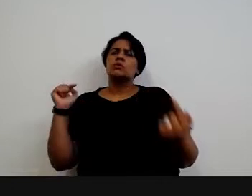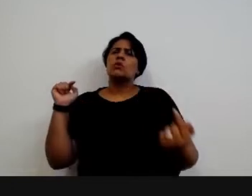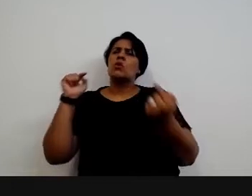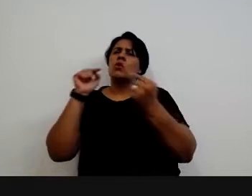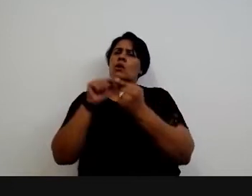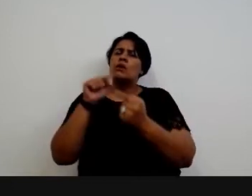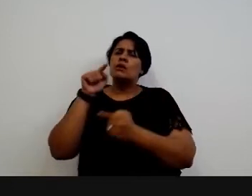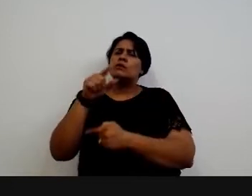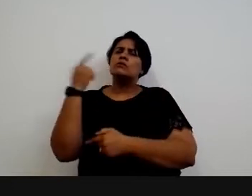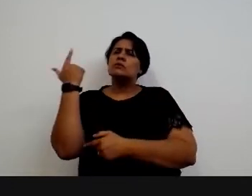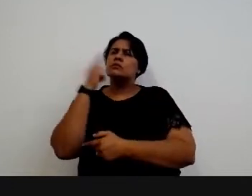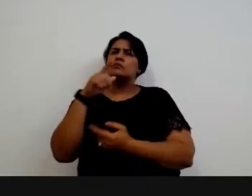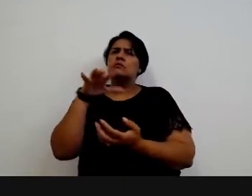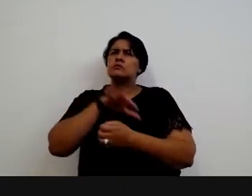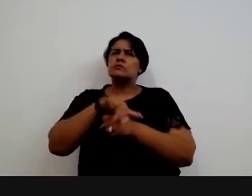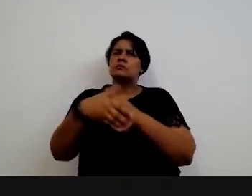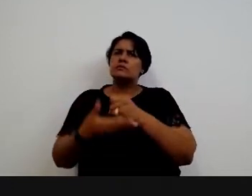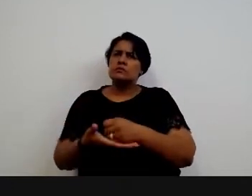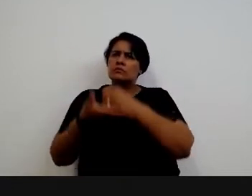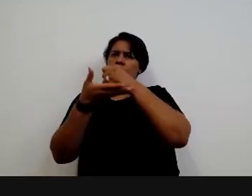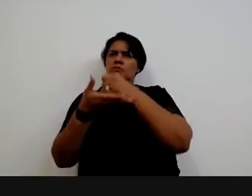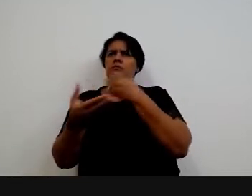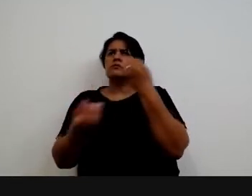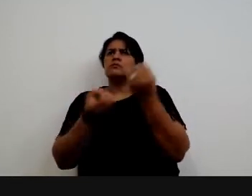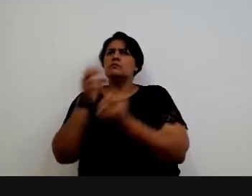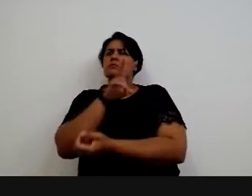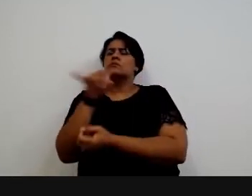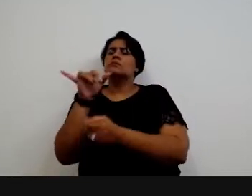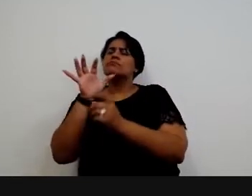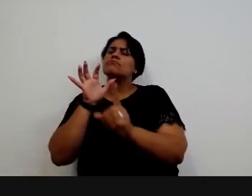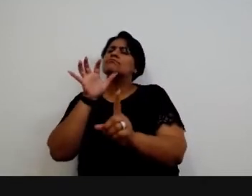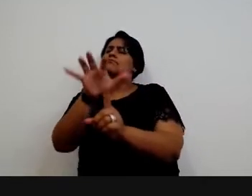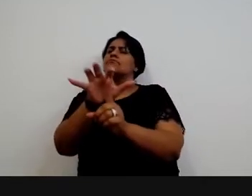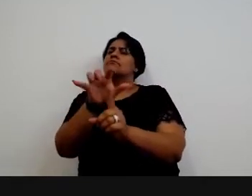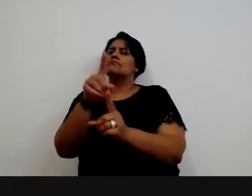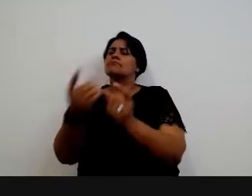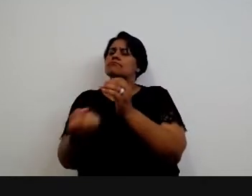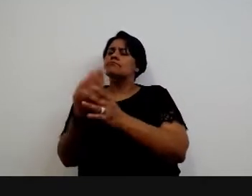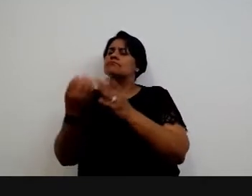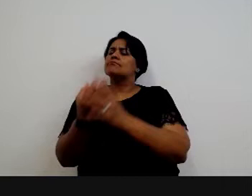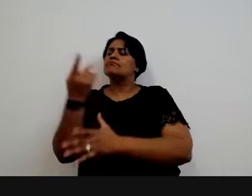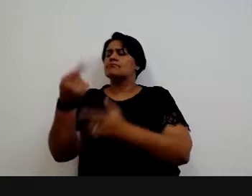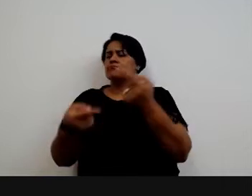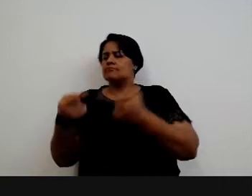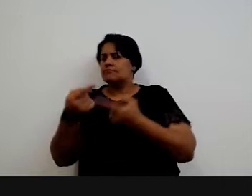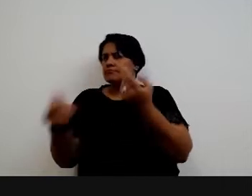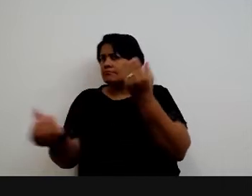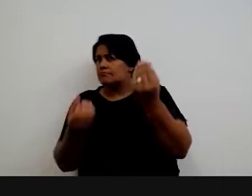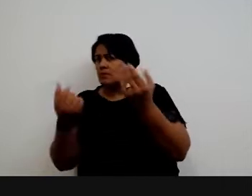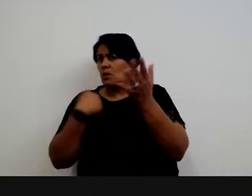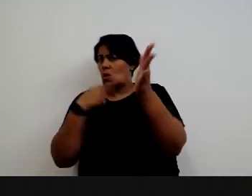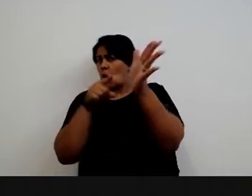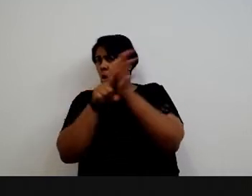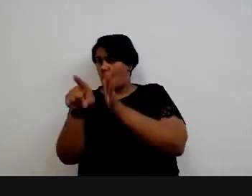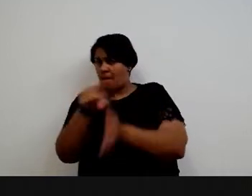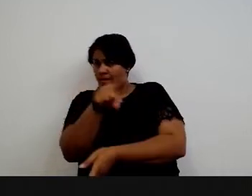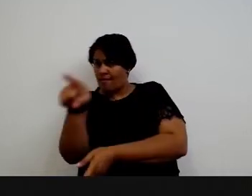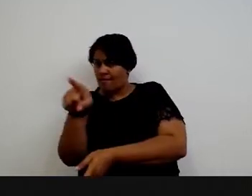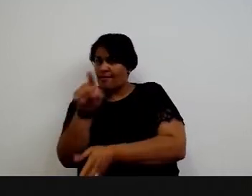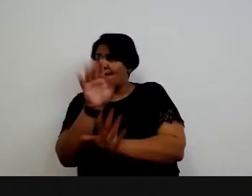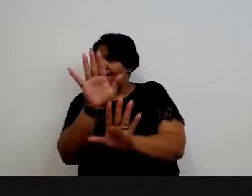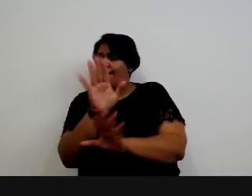sustentável podem influenciar nas diretrizes na elaboração de políticas. E a pergunta que eu faço para todo mundo que está